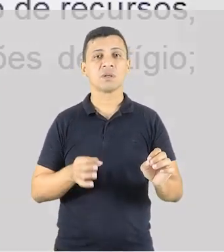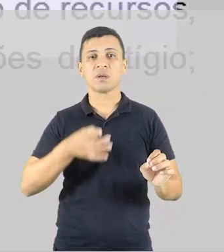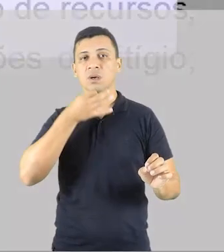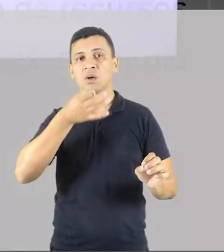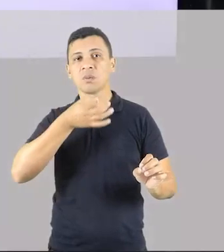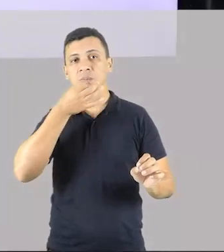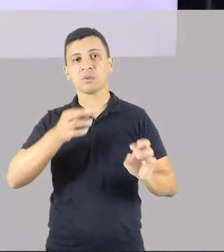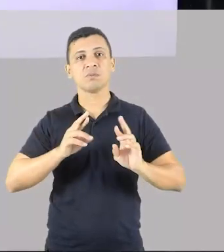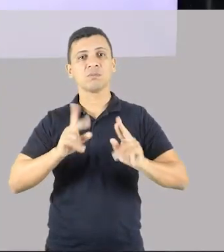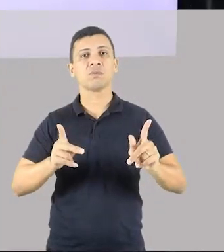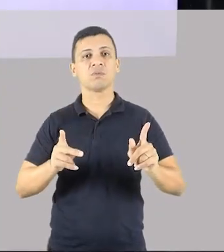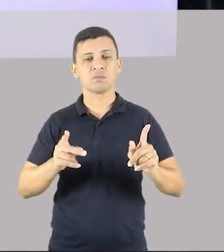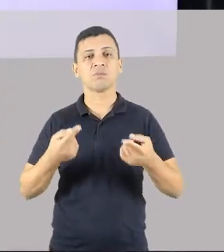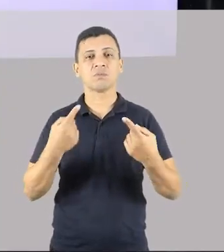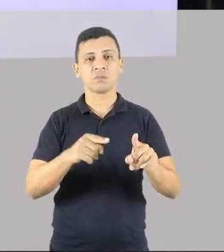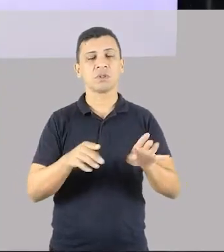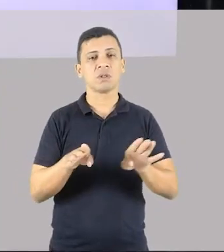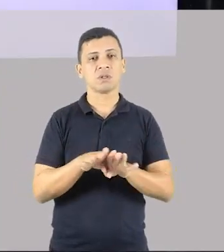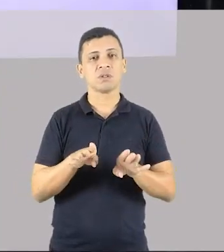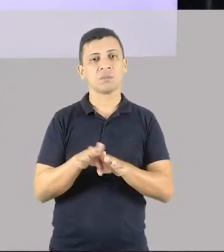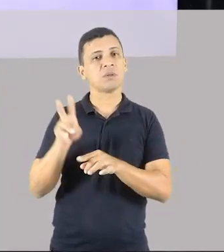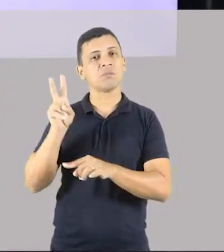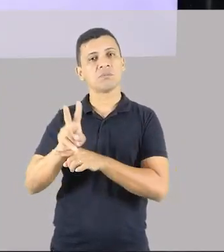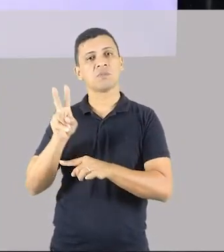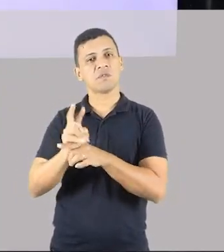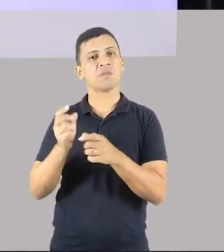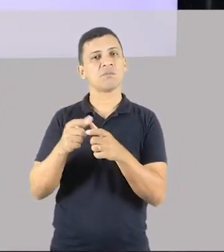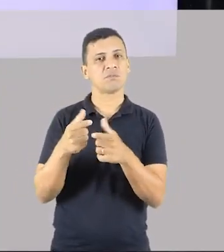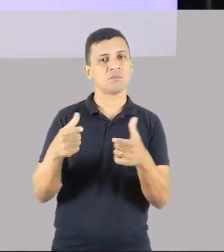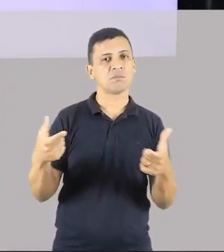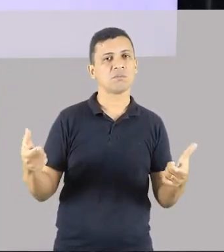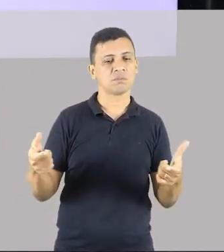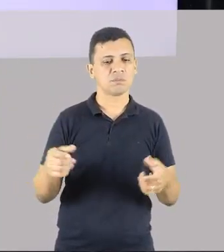e a ampla defesa, que nós também já debatemos.